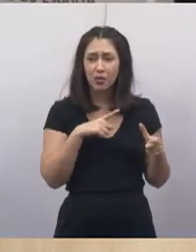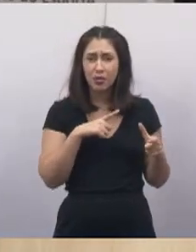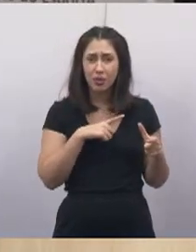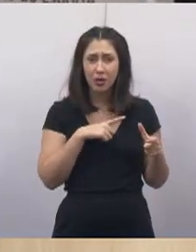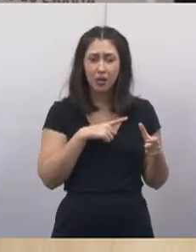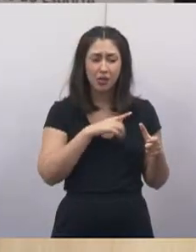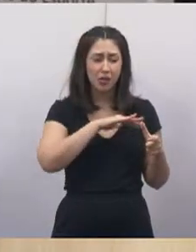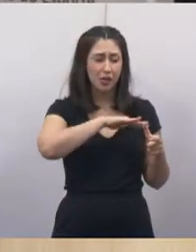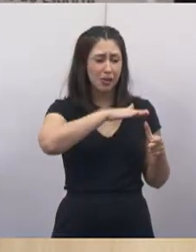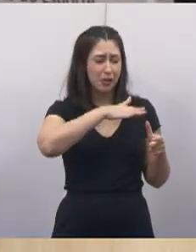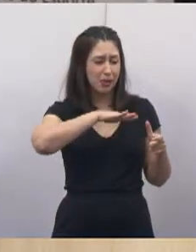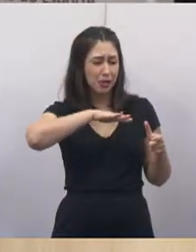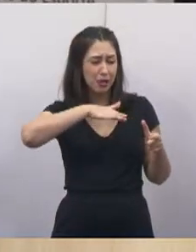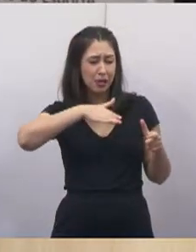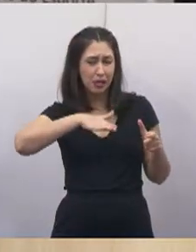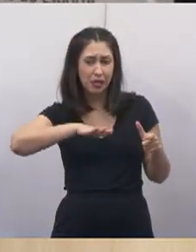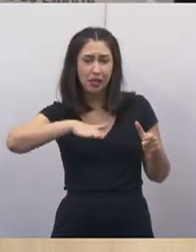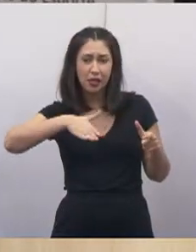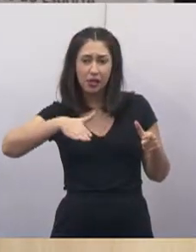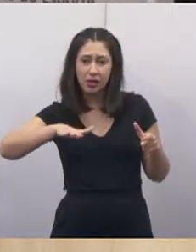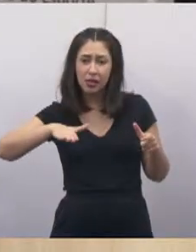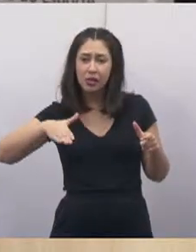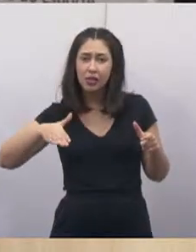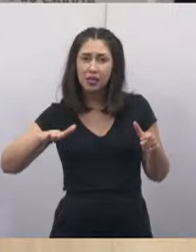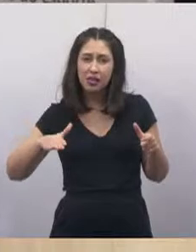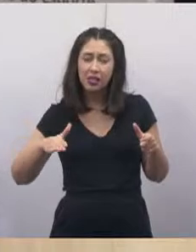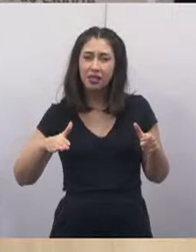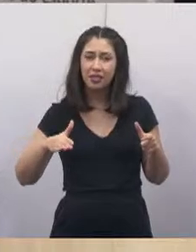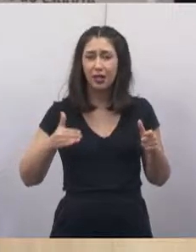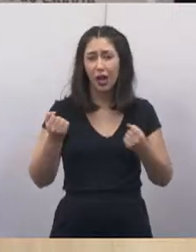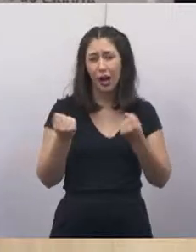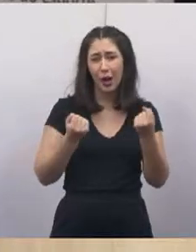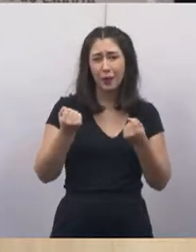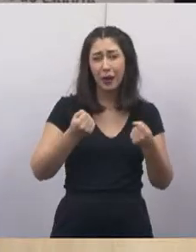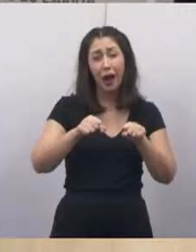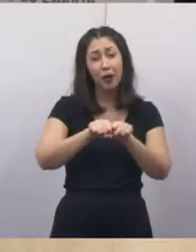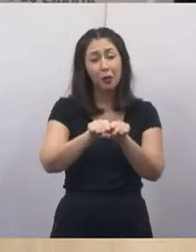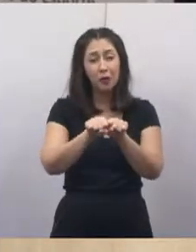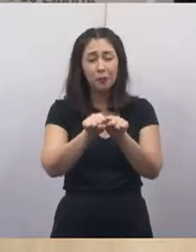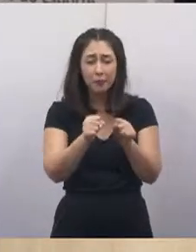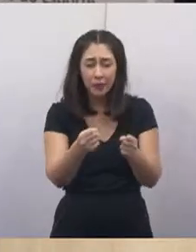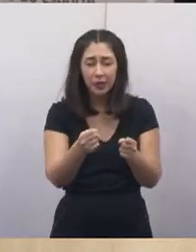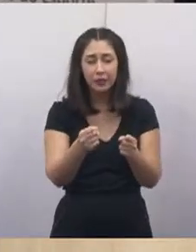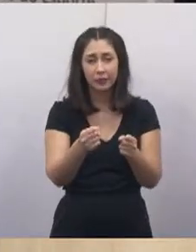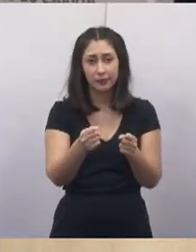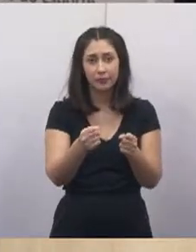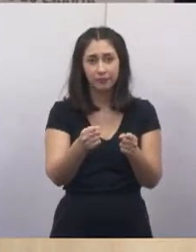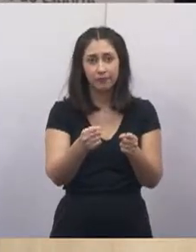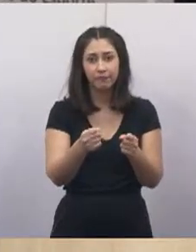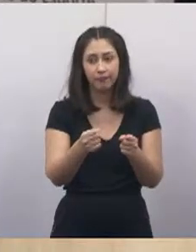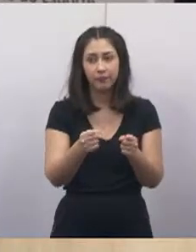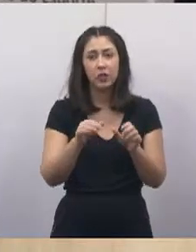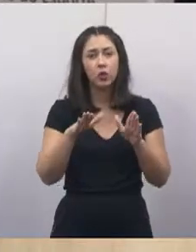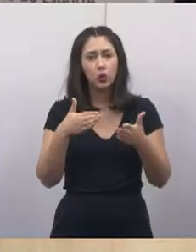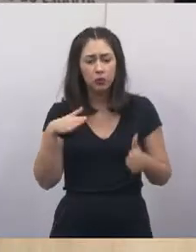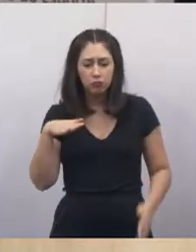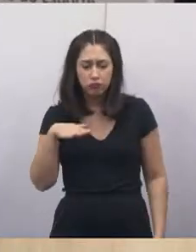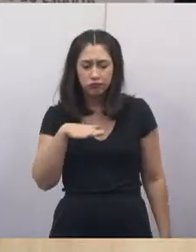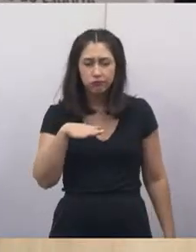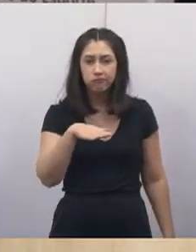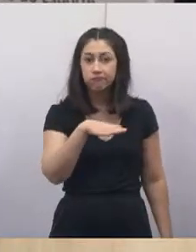outras irregularidades que estão danificando os veículos dos motoristas que por ali